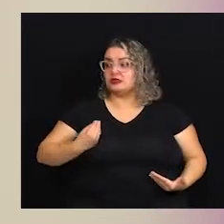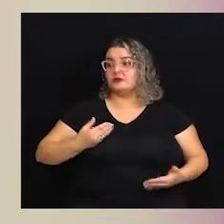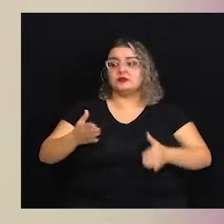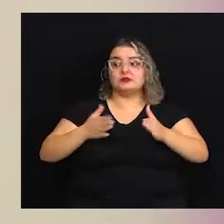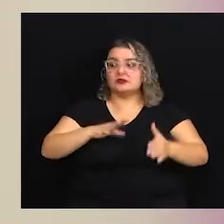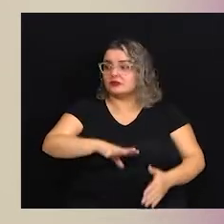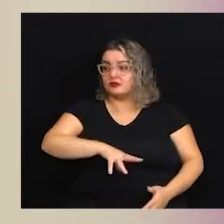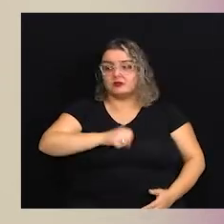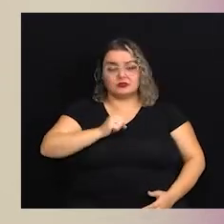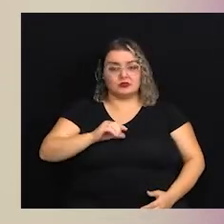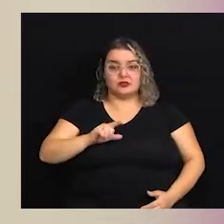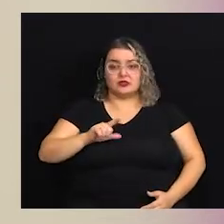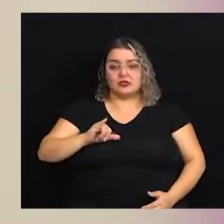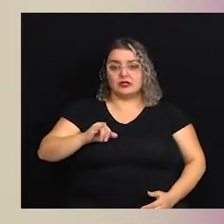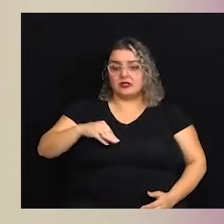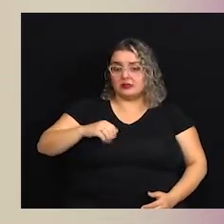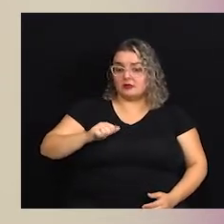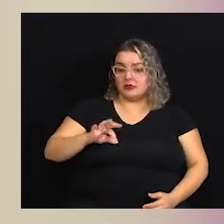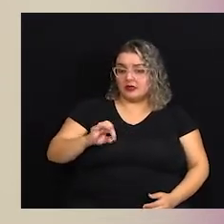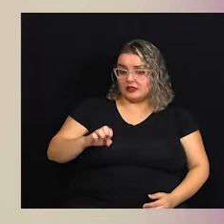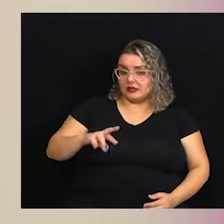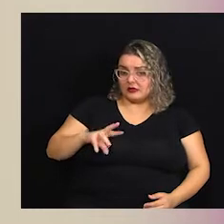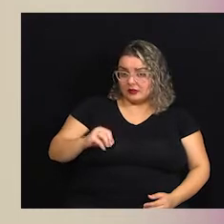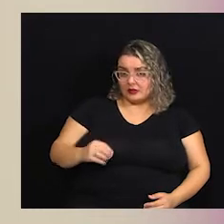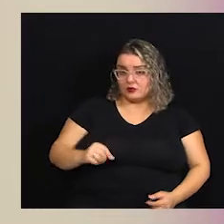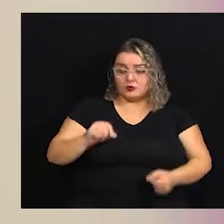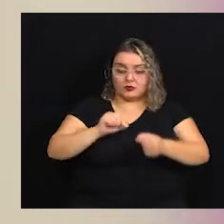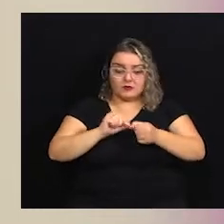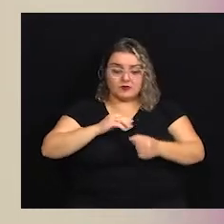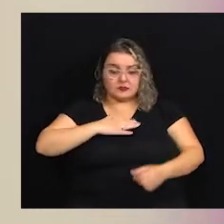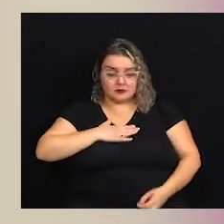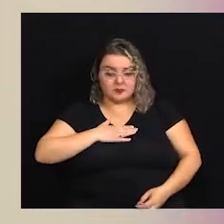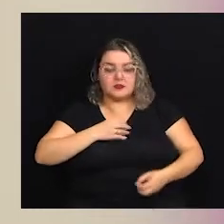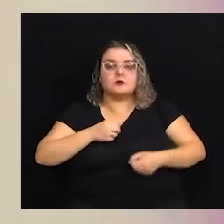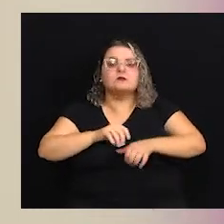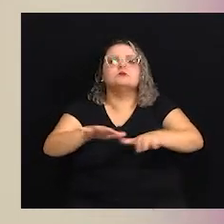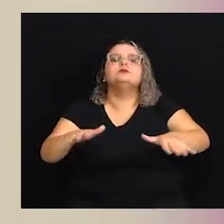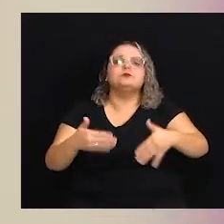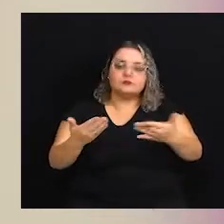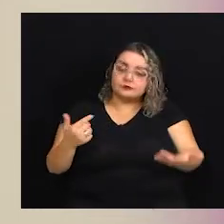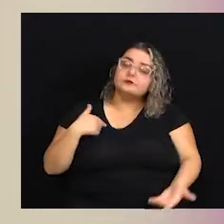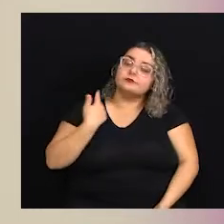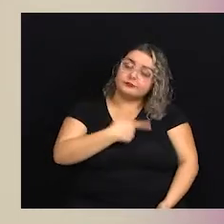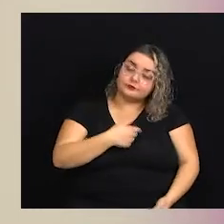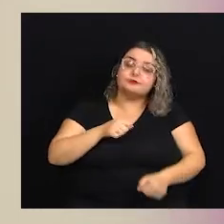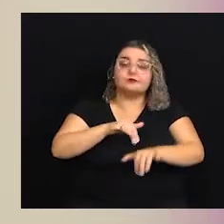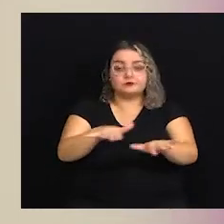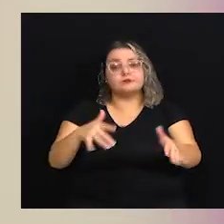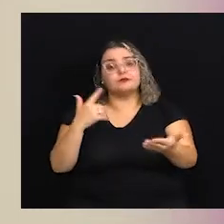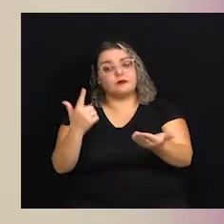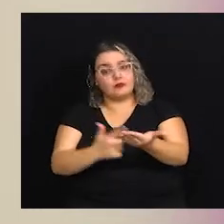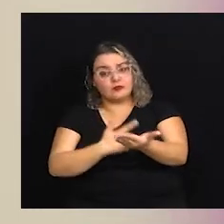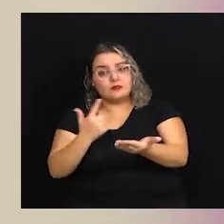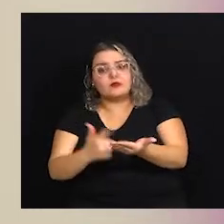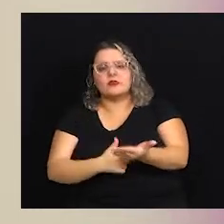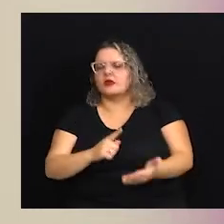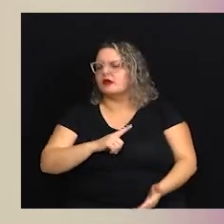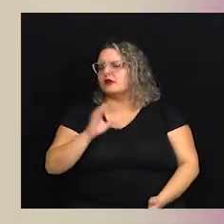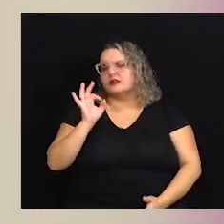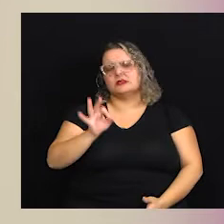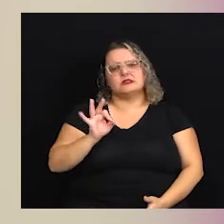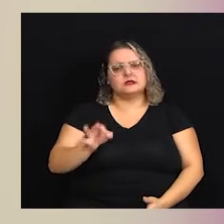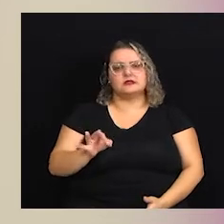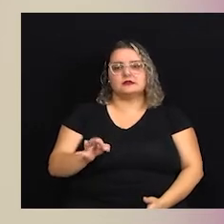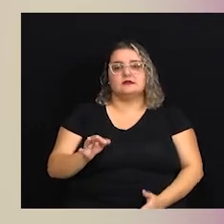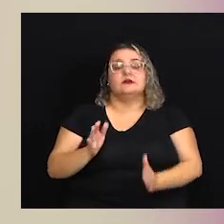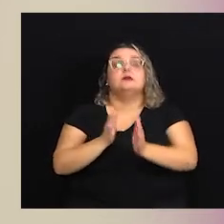e vivo essa fase da menopausa climatéria. Então, o que eu fiz para mim, eu replico. E nós estamos replicando aqui através do livro, e o